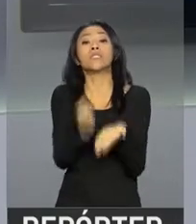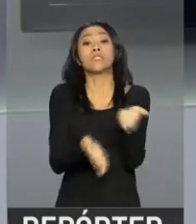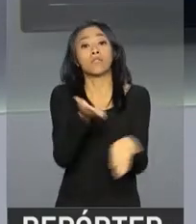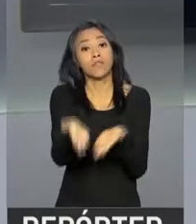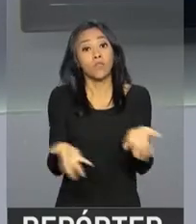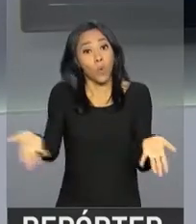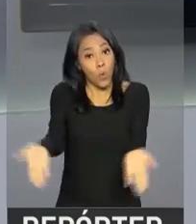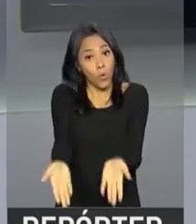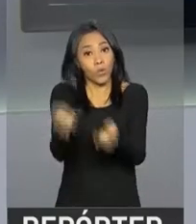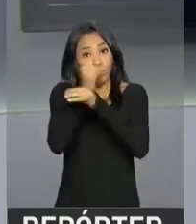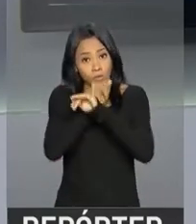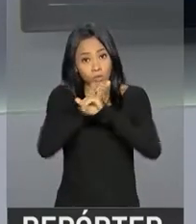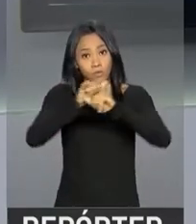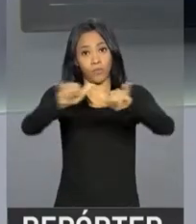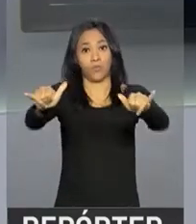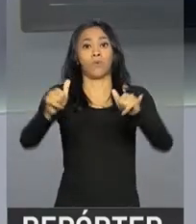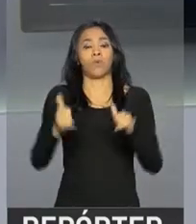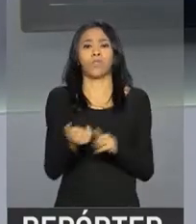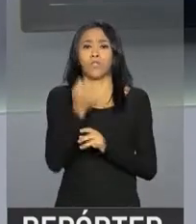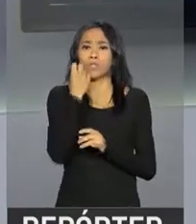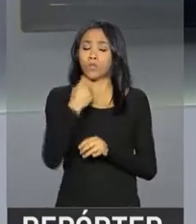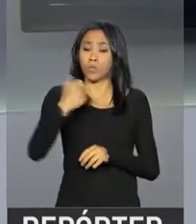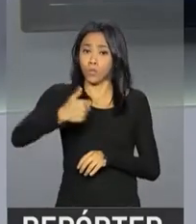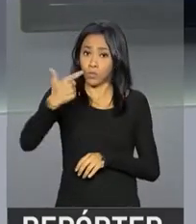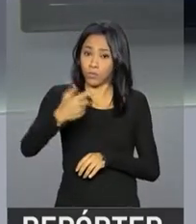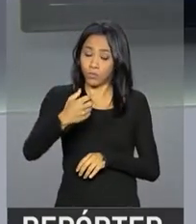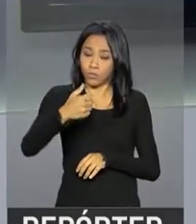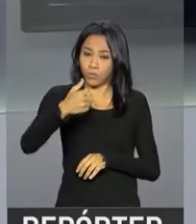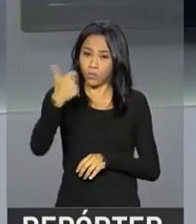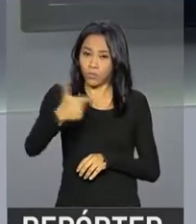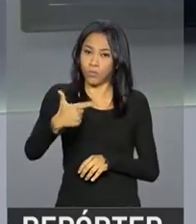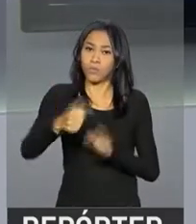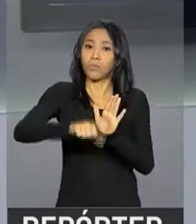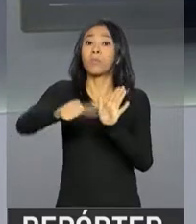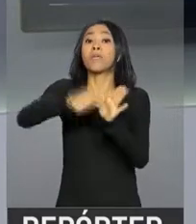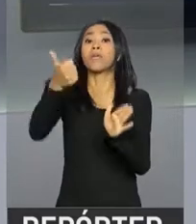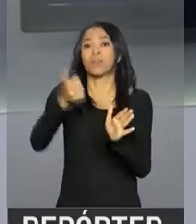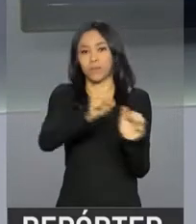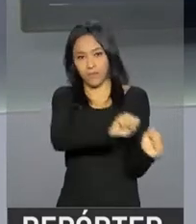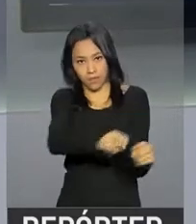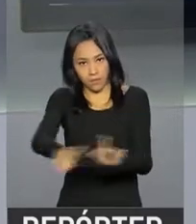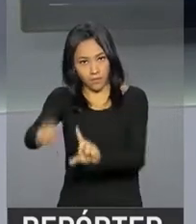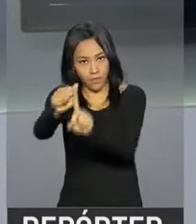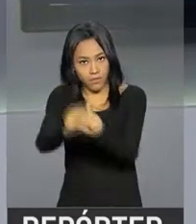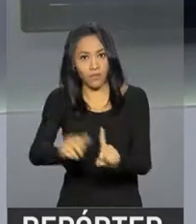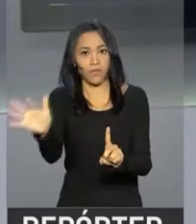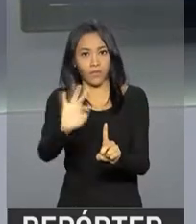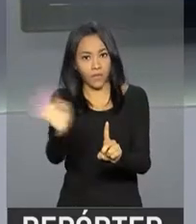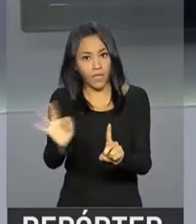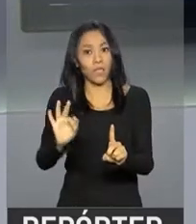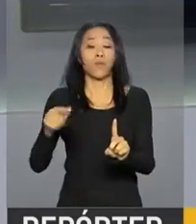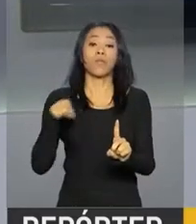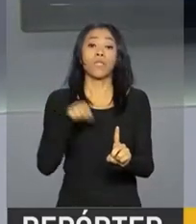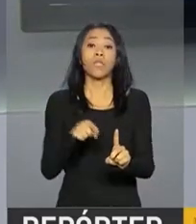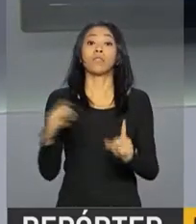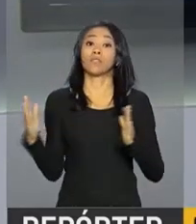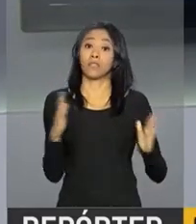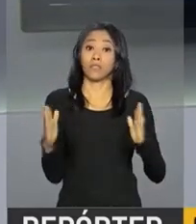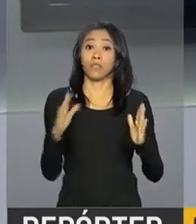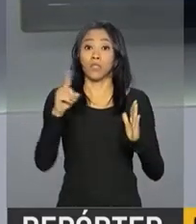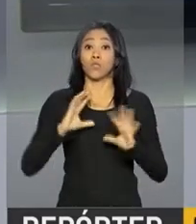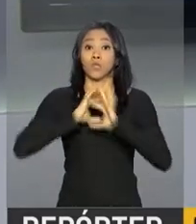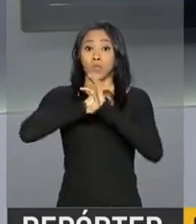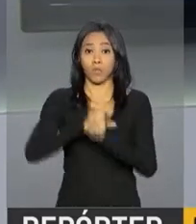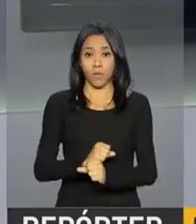hoje o resultado da balança nas duas primeiras semanas de fevereiro no período que totalizou sete dias úteis as exportações somaram